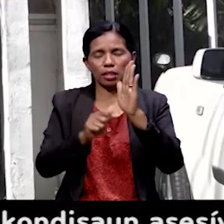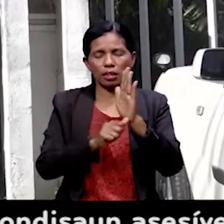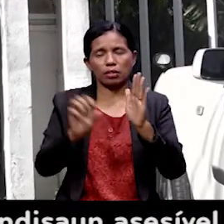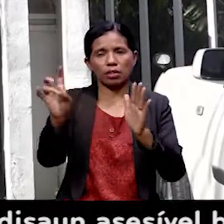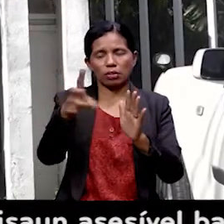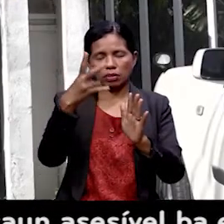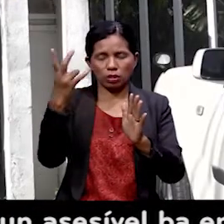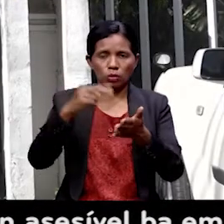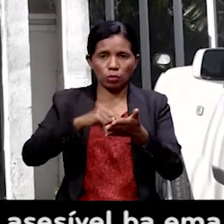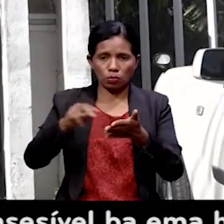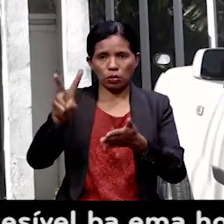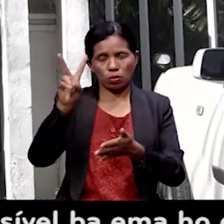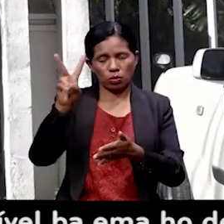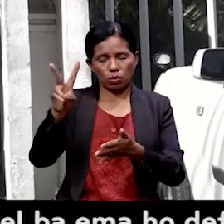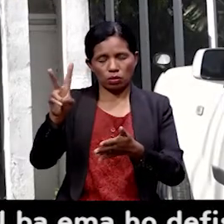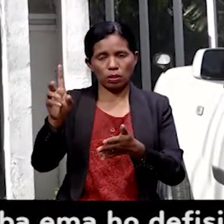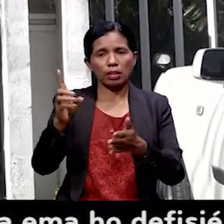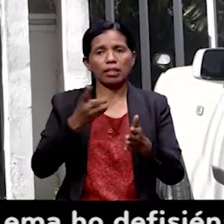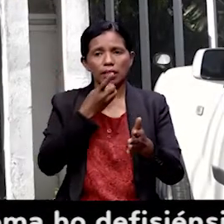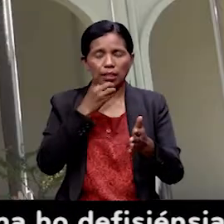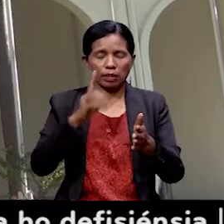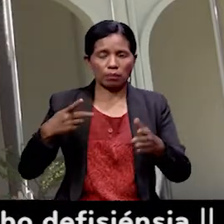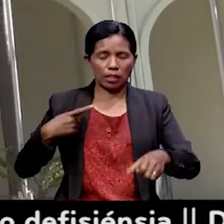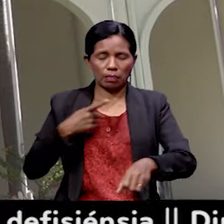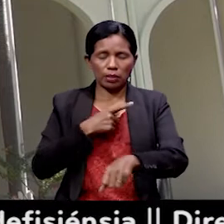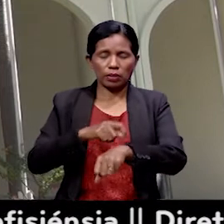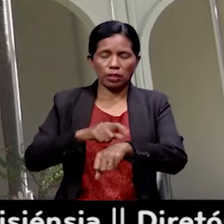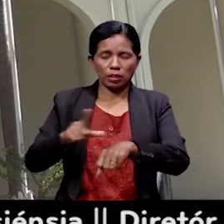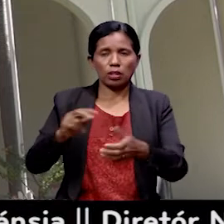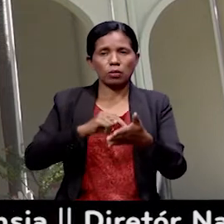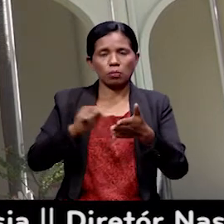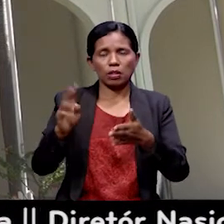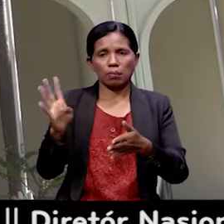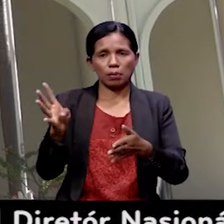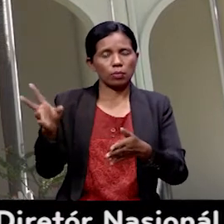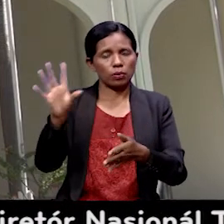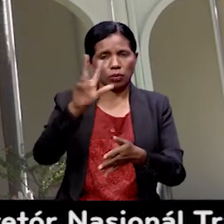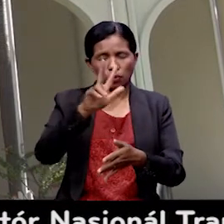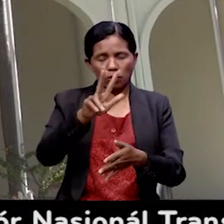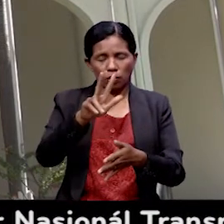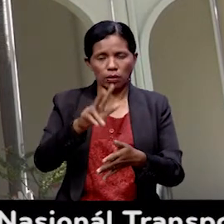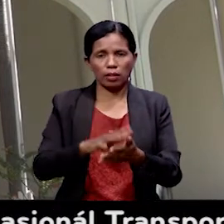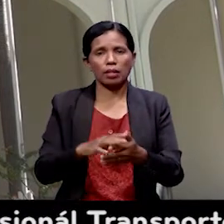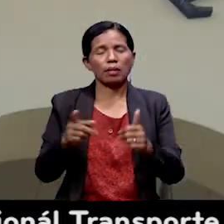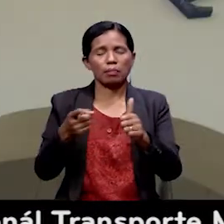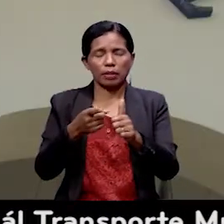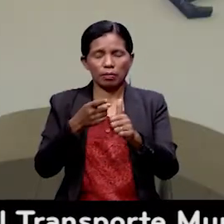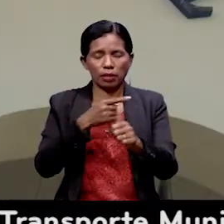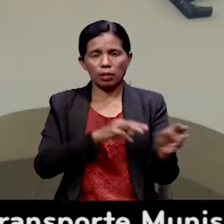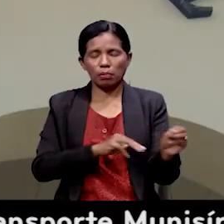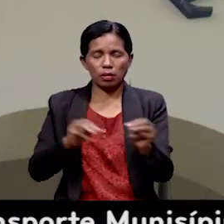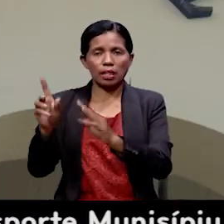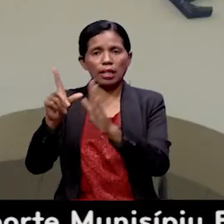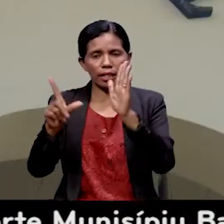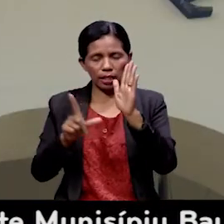hitu número 2 Decreto Parlamento Nacional número 100 recen tolu bara quinta primeira alteração lei número